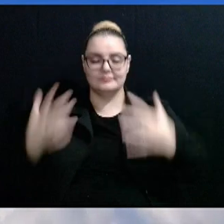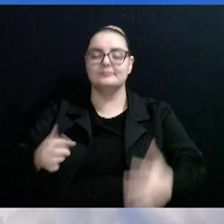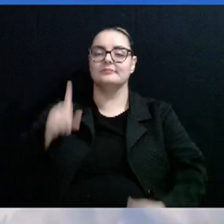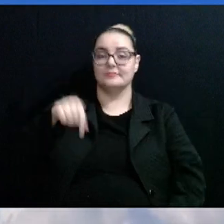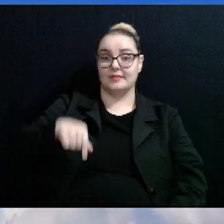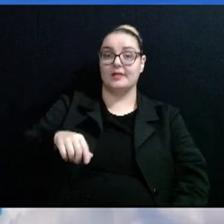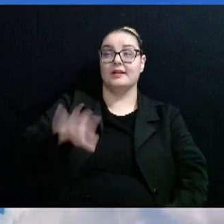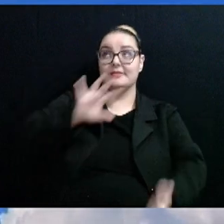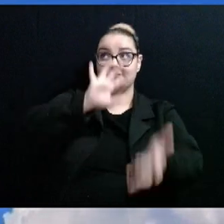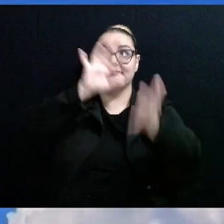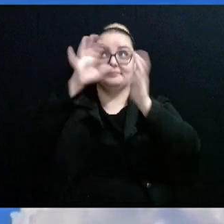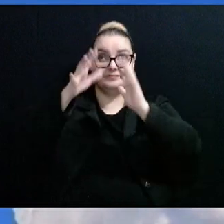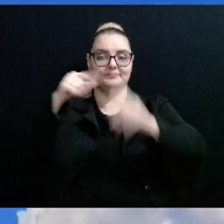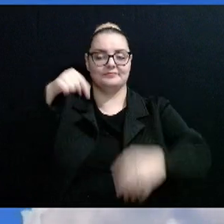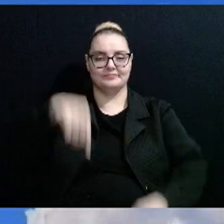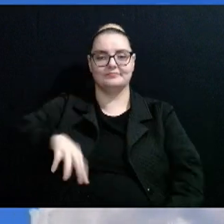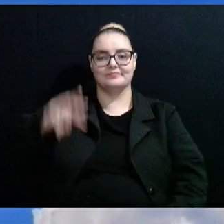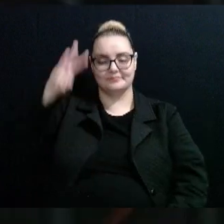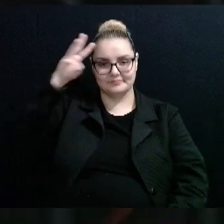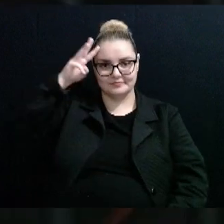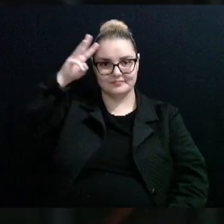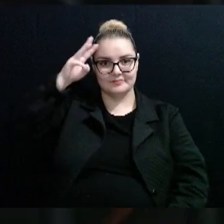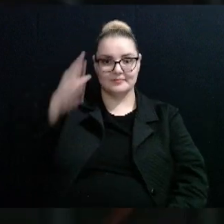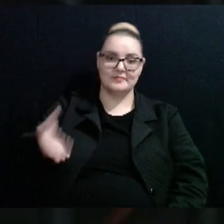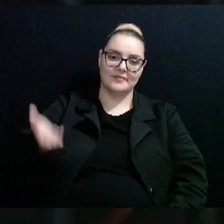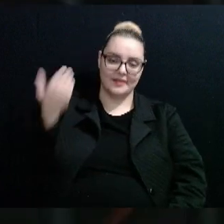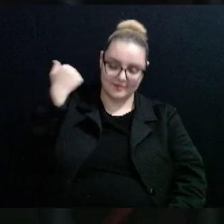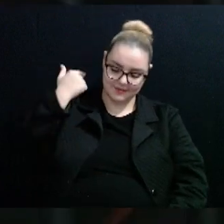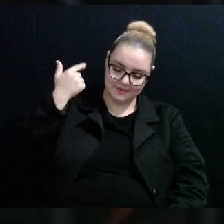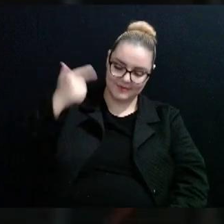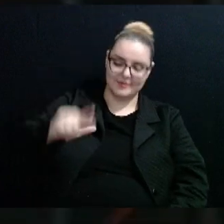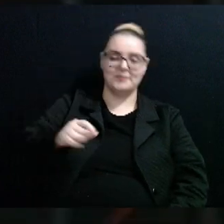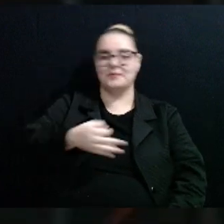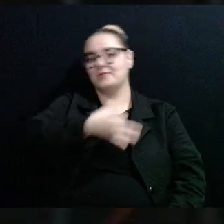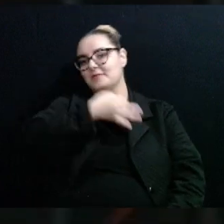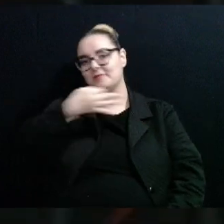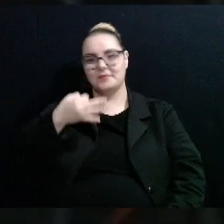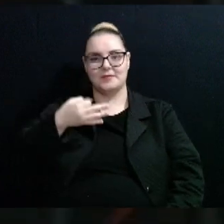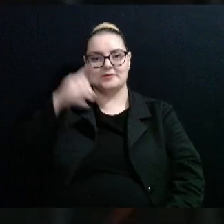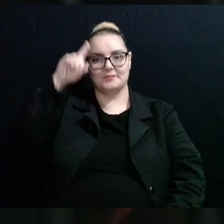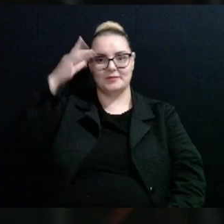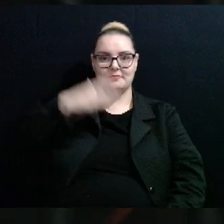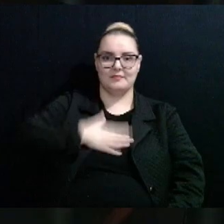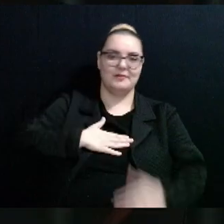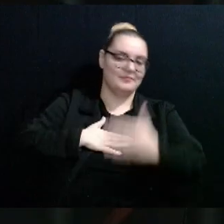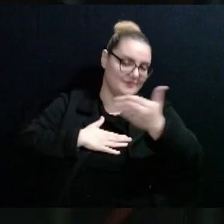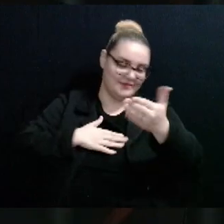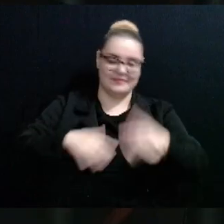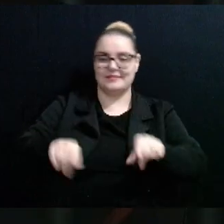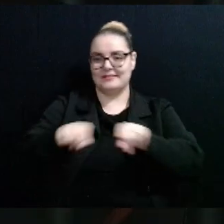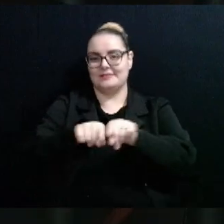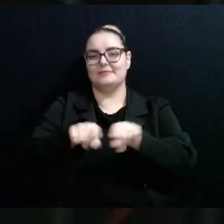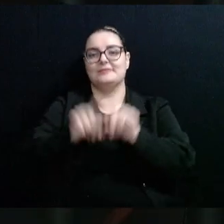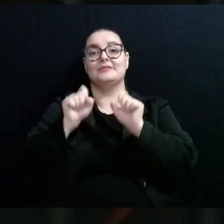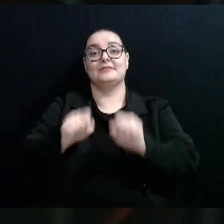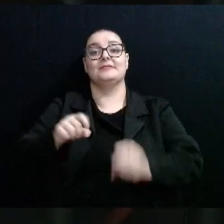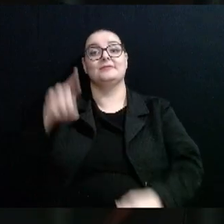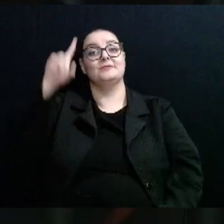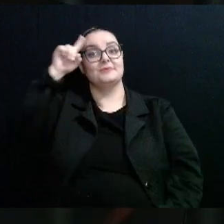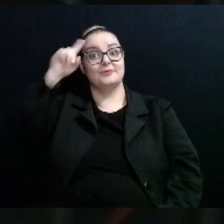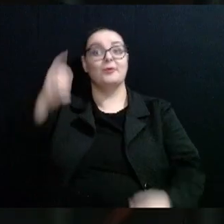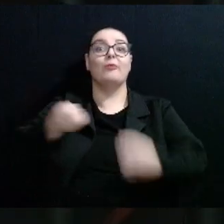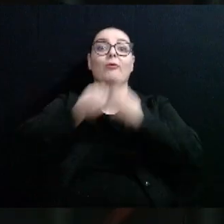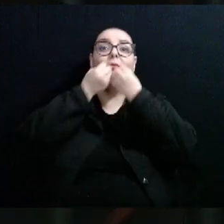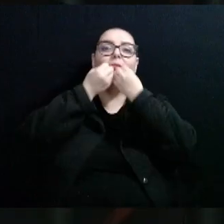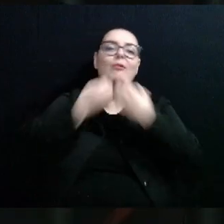para esta terça-feira. Vamos embora, um ótimo dia para mim, para você. A gente pode sim fazer desse um bom dia.